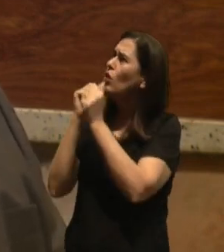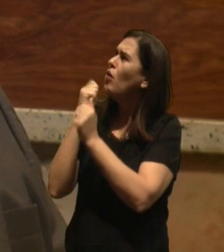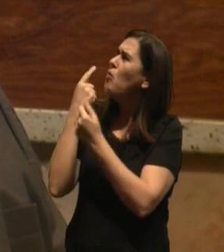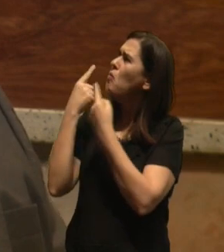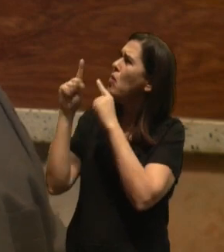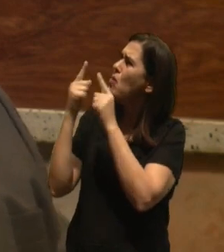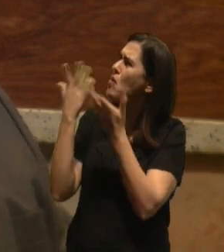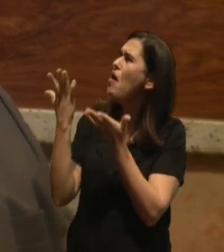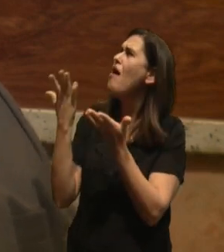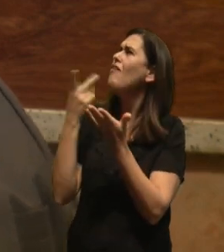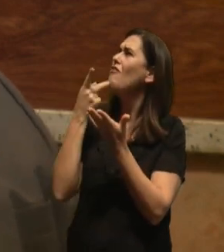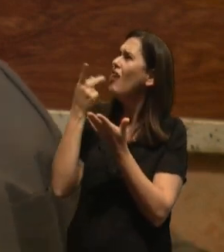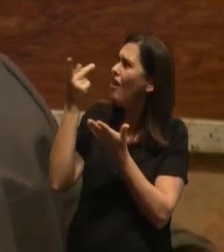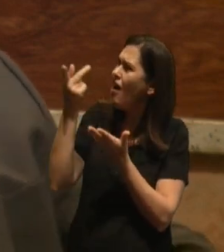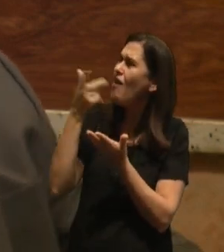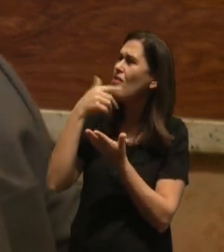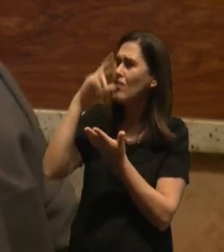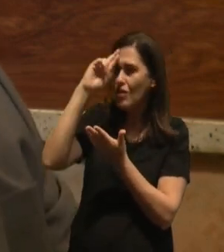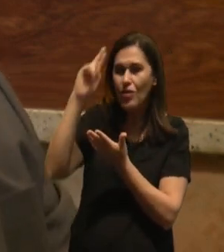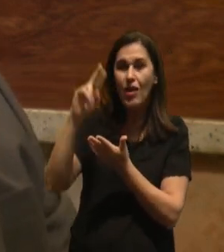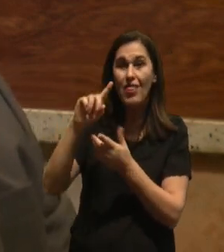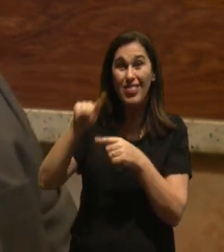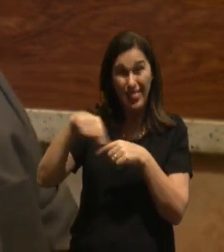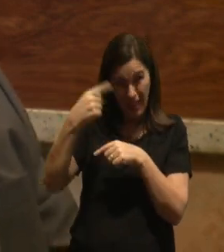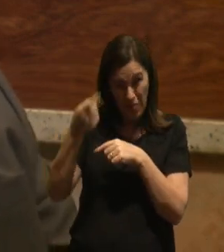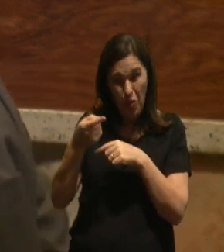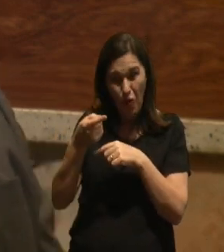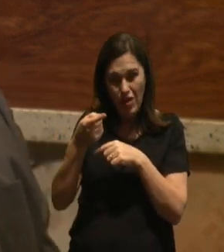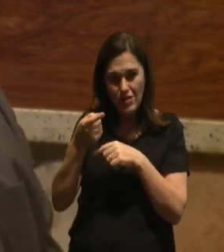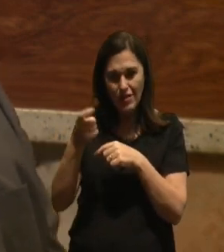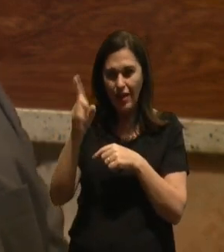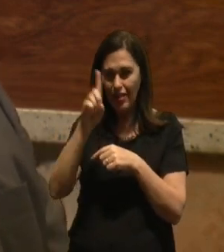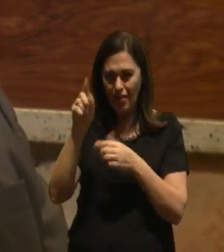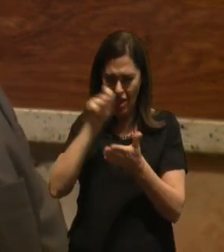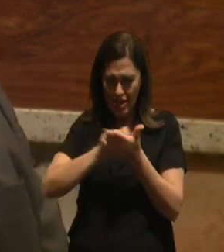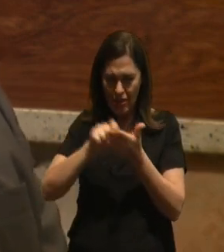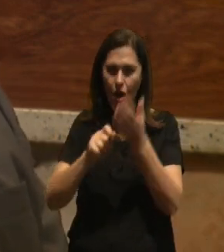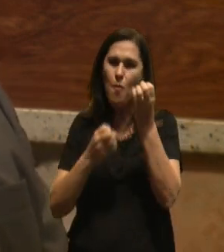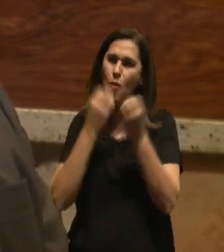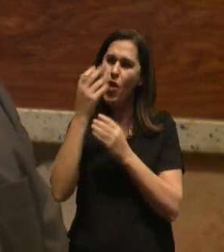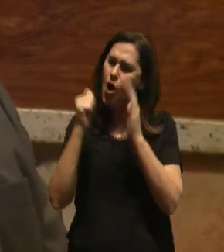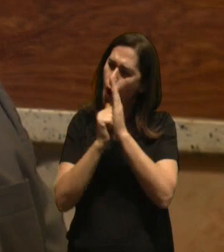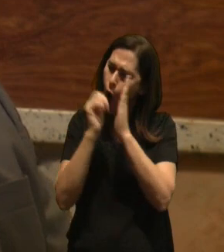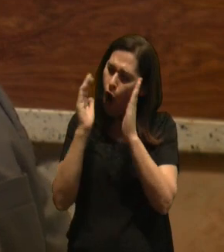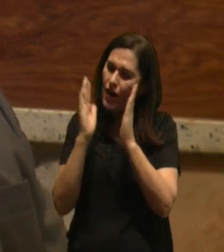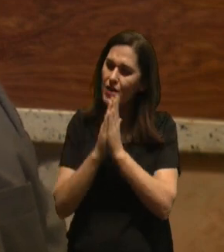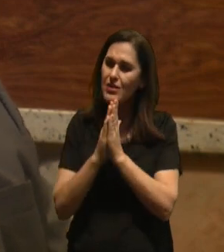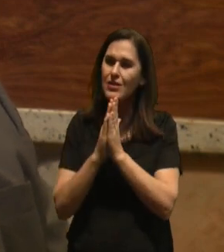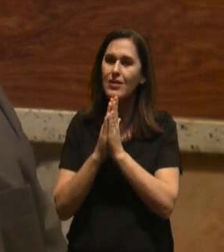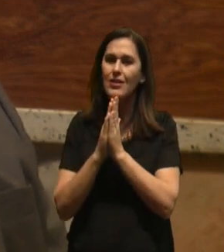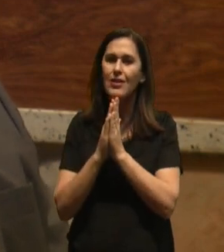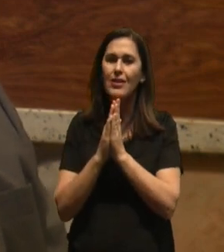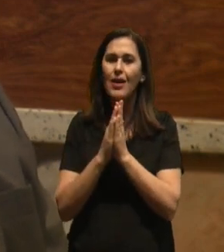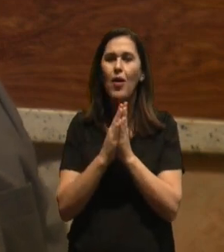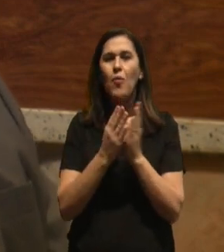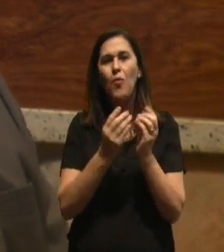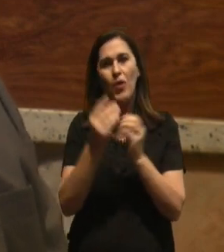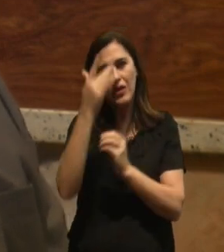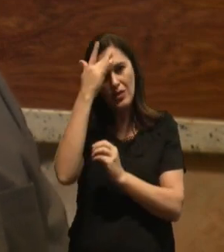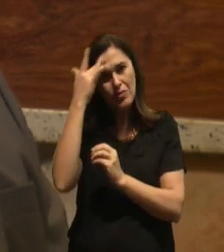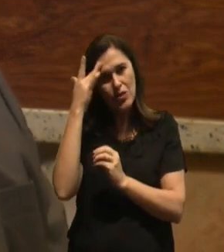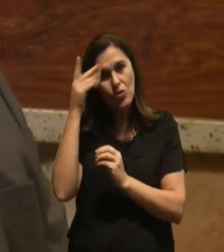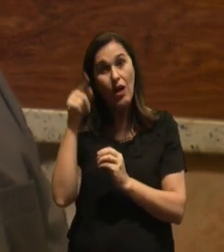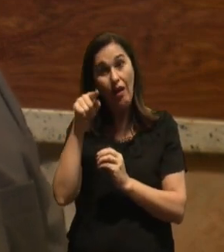porque depois que Davi fez esta linda poesia, esta linda oração, Muitas pessoas se juntaram a